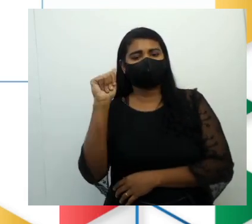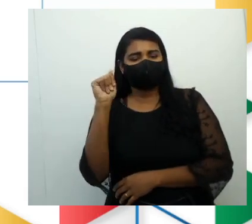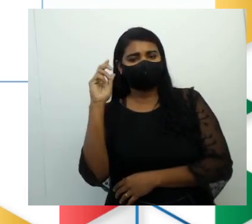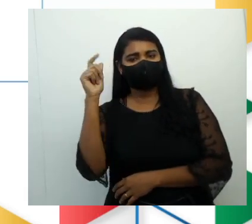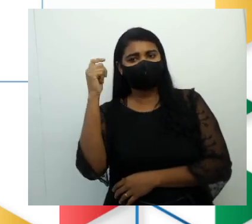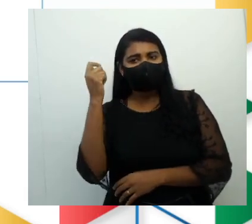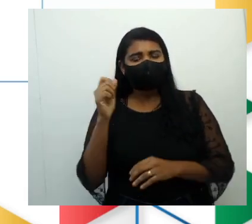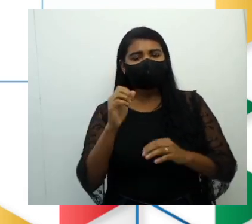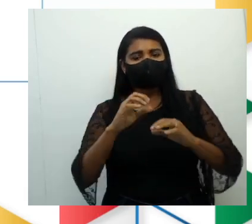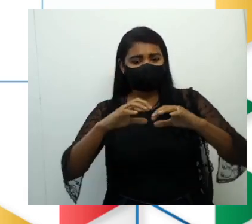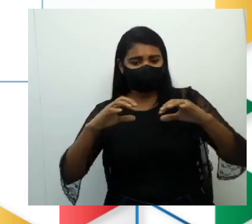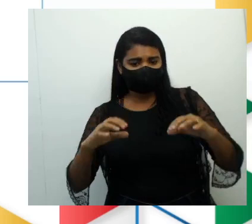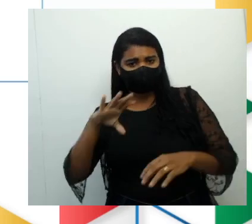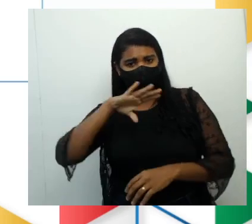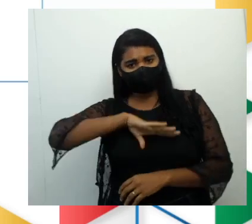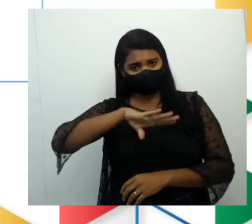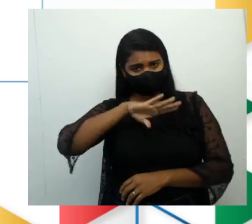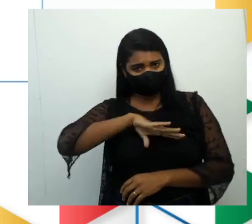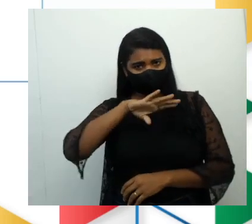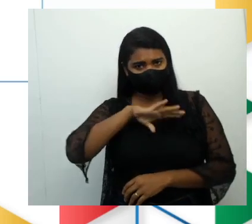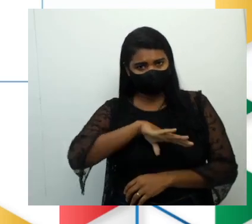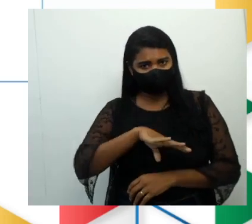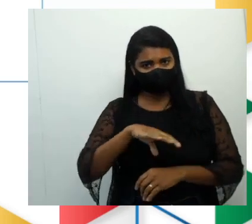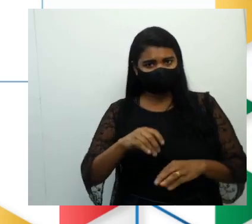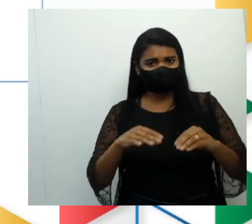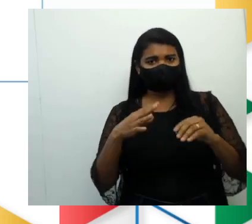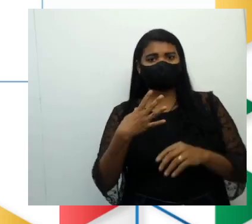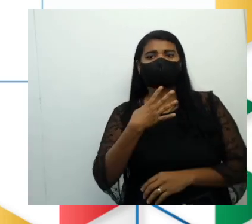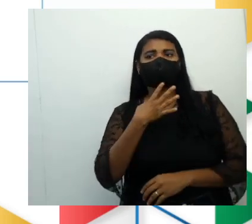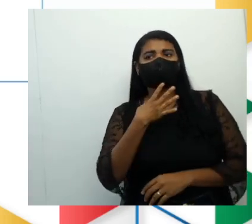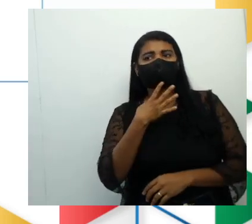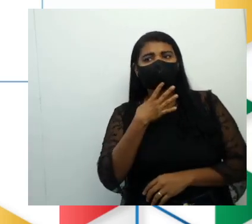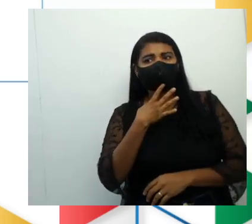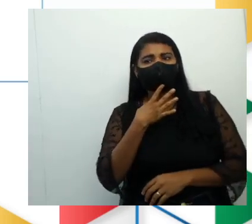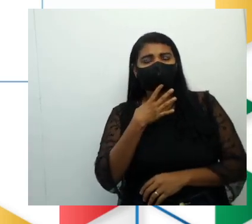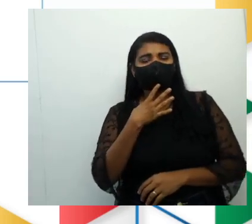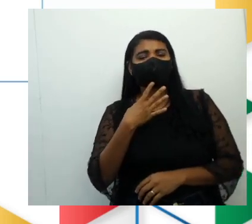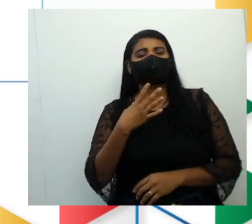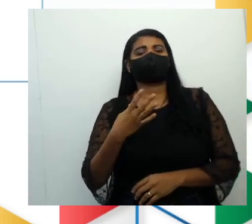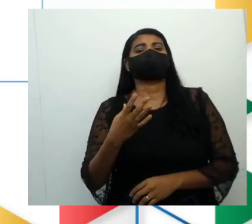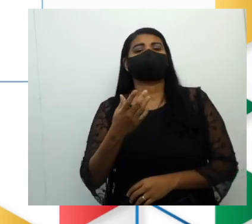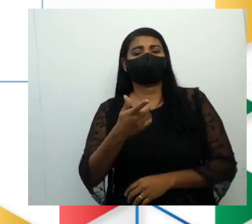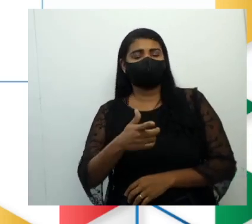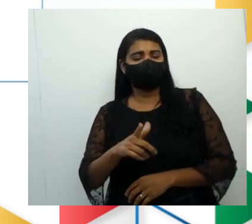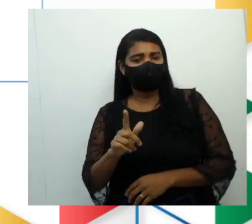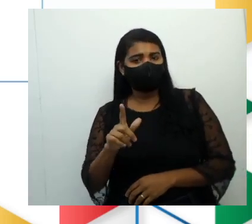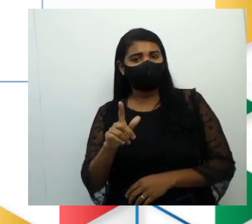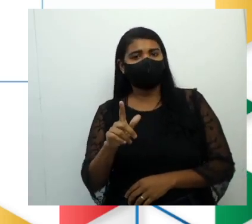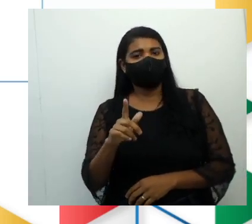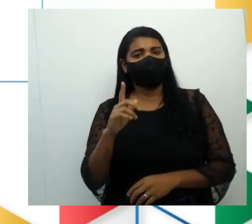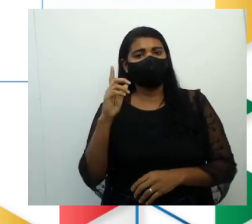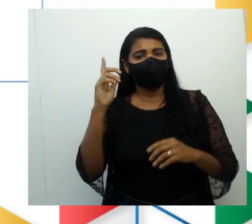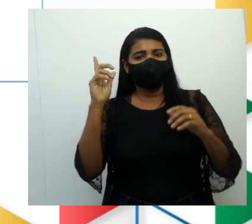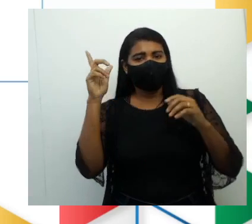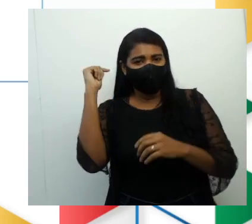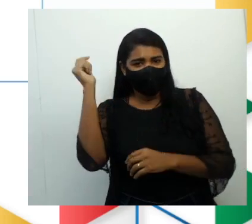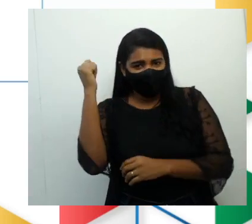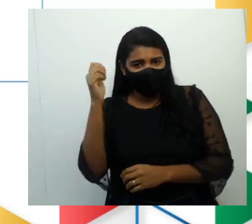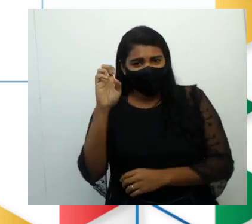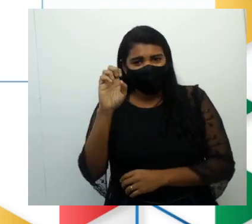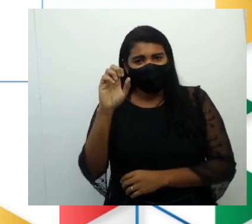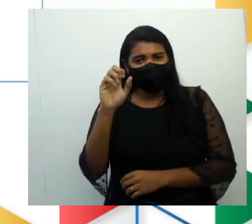uma parte vai ficar para Portugal, sobre as terras conhecidas do continente americano, e o outro ficava para a Espanha,